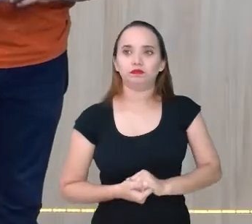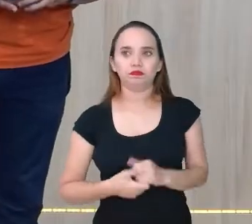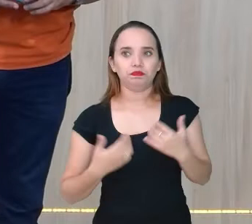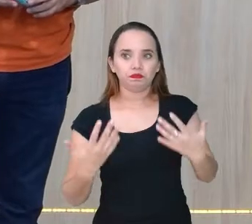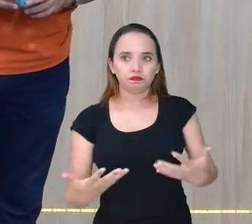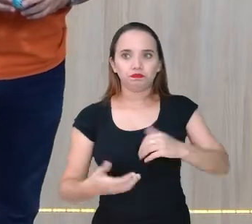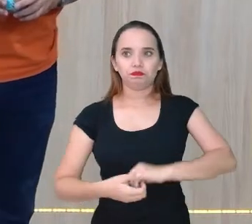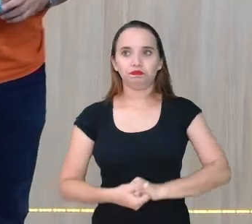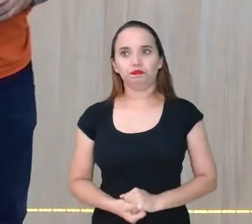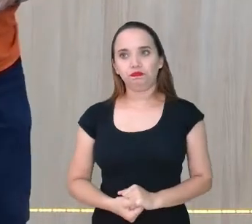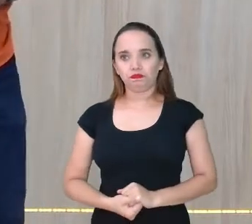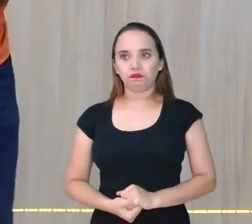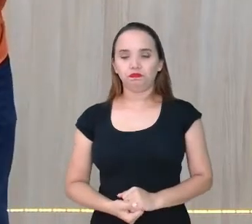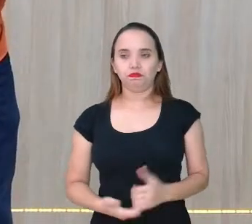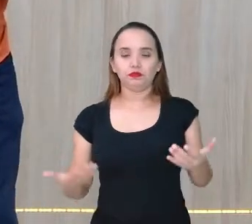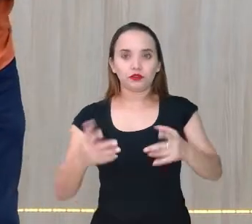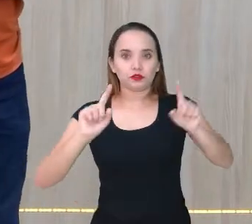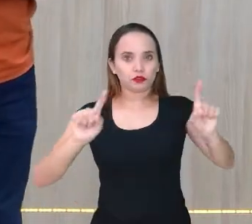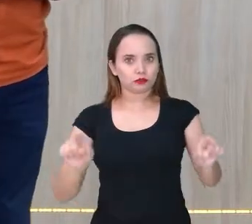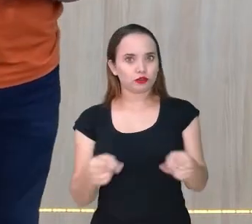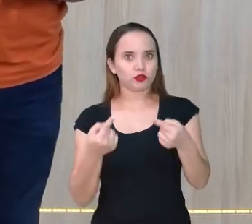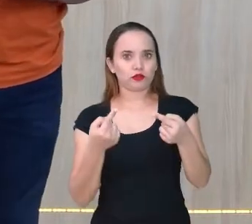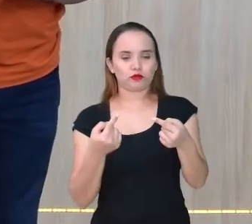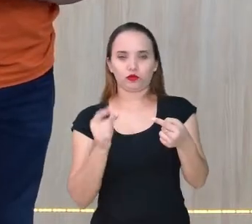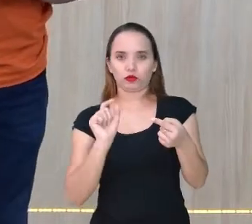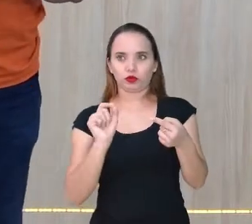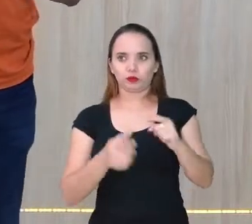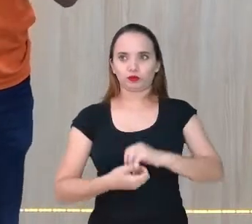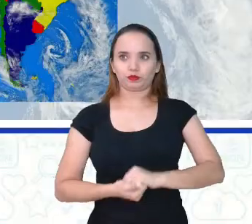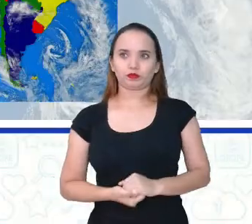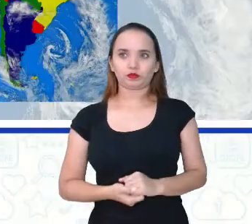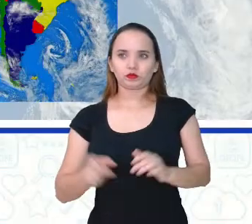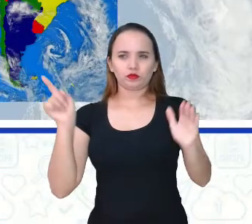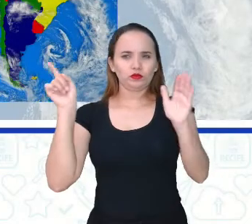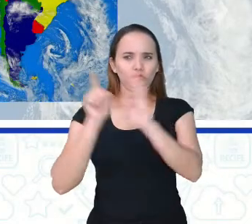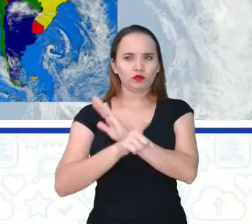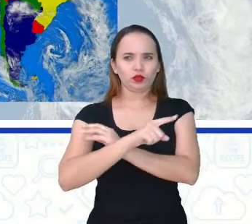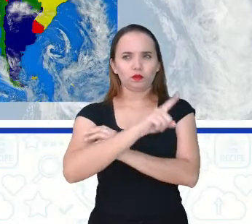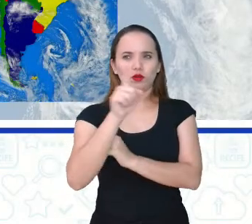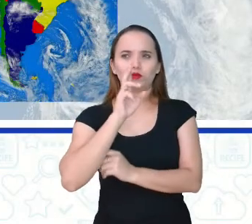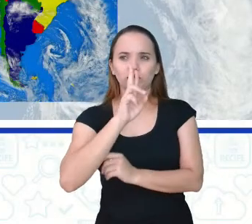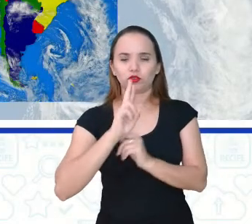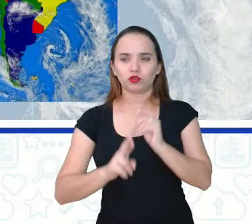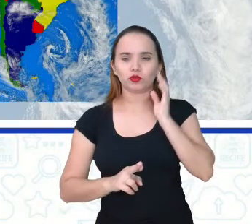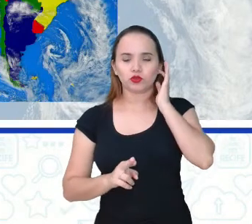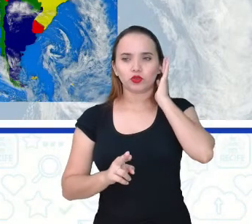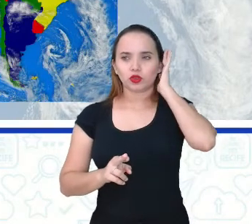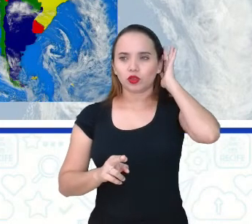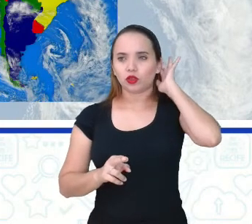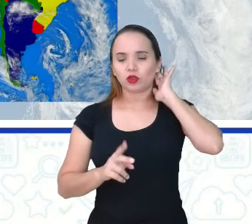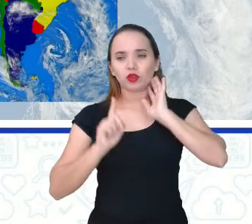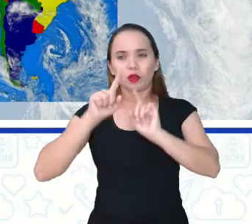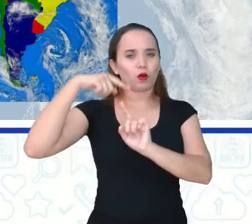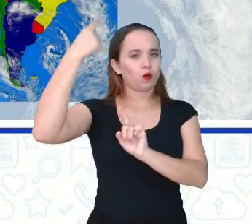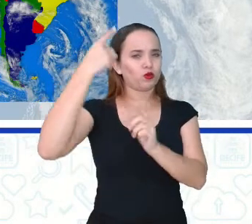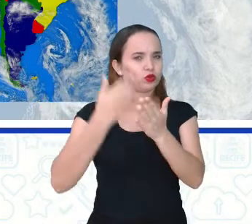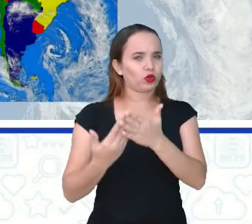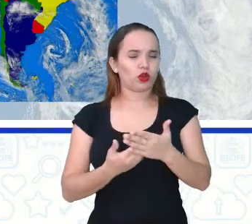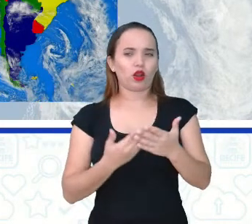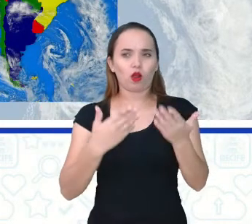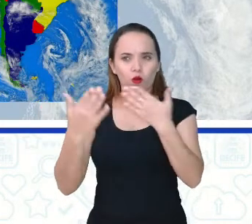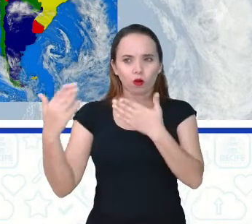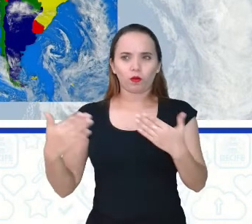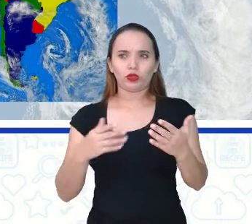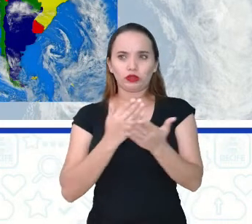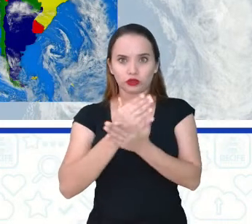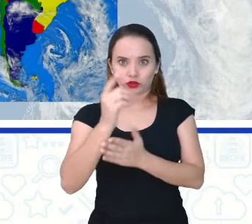Então a gente volta para cá, e aí no desafio da gente é o seguinte, veja, eu vou deixar uma pergunta para vocês e a gente responde isso na próxima aula, começando por